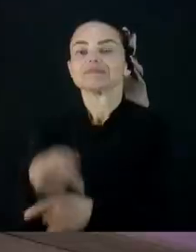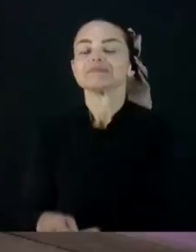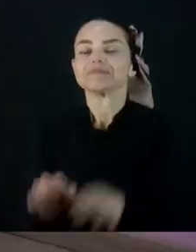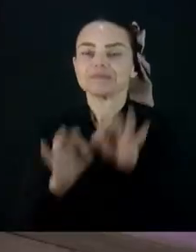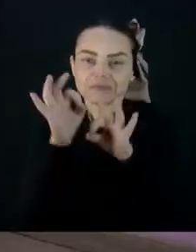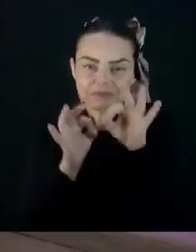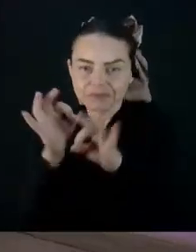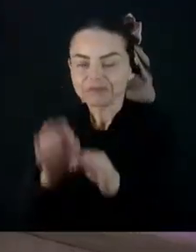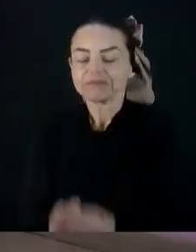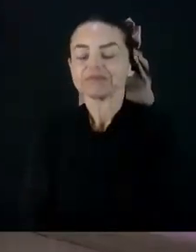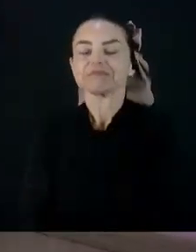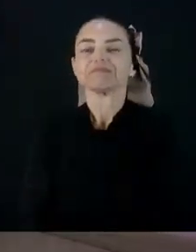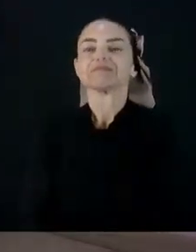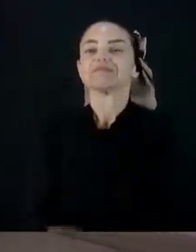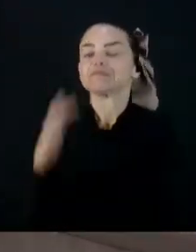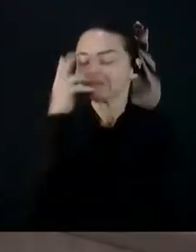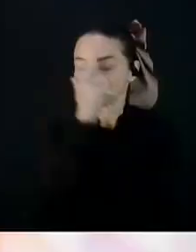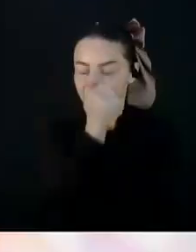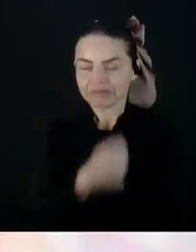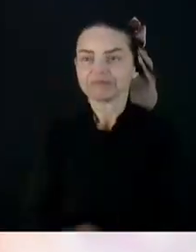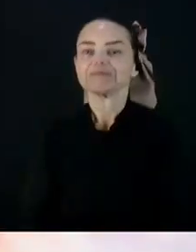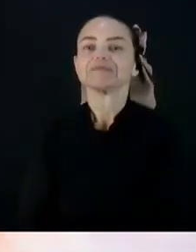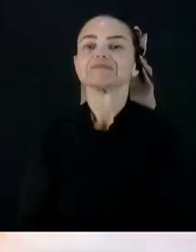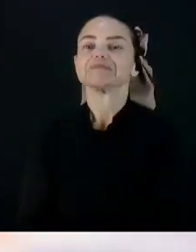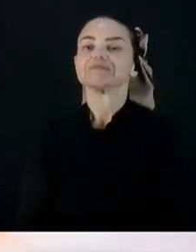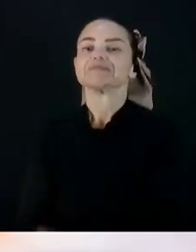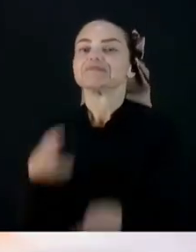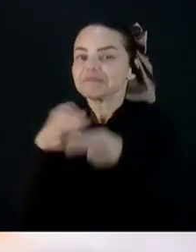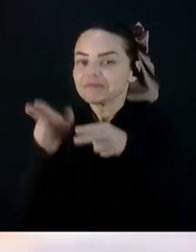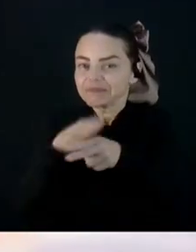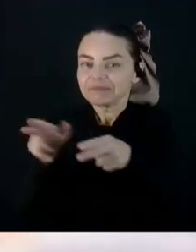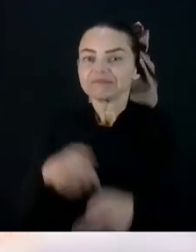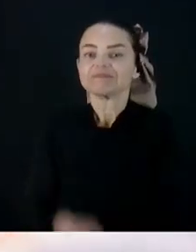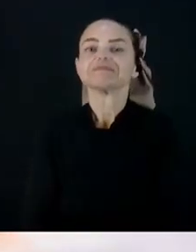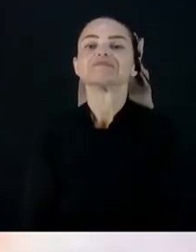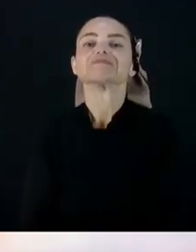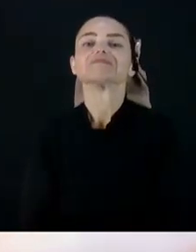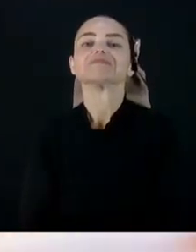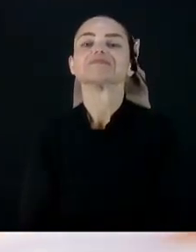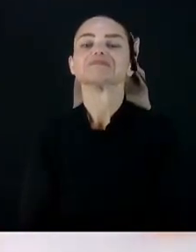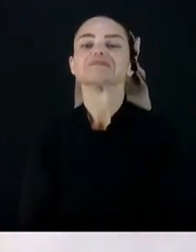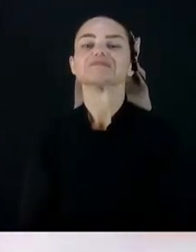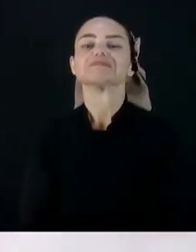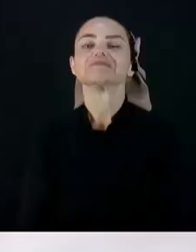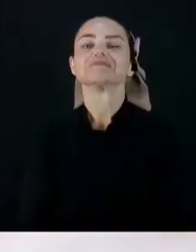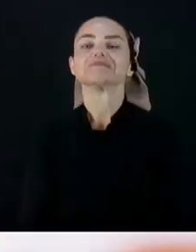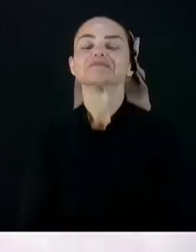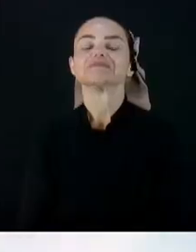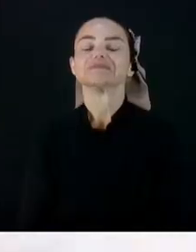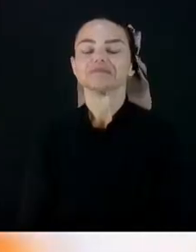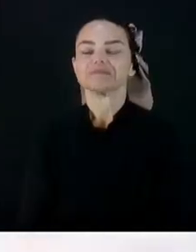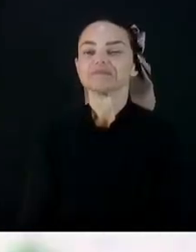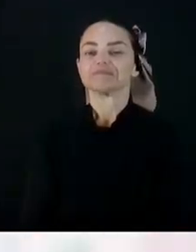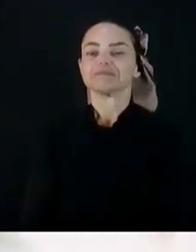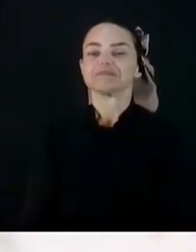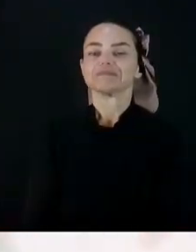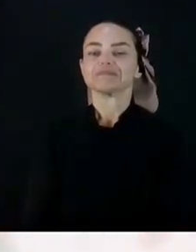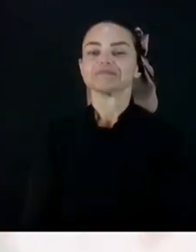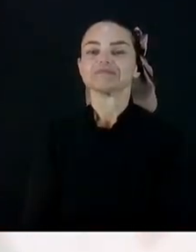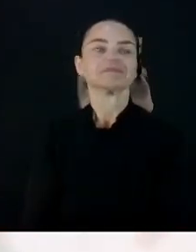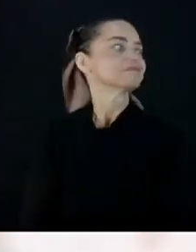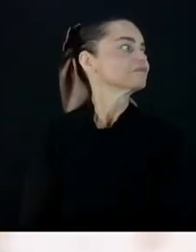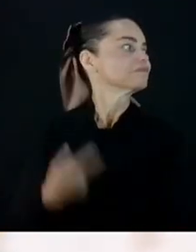escondidinho, fica mais bonitinho. Mais disfarçado. Isso. Fica mais bonitinho. E é uma costura de pé de máquina, a volta do trabalho